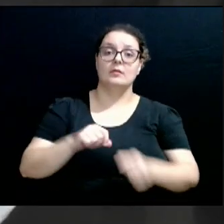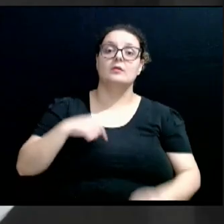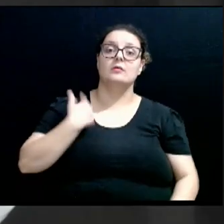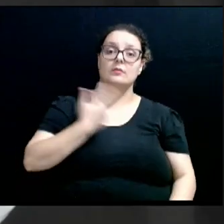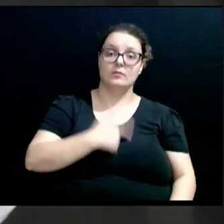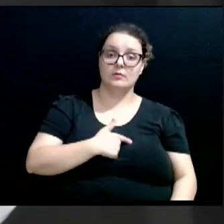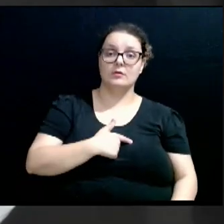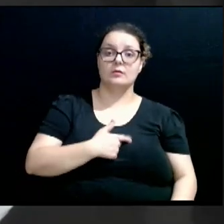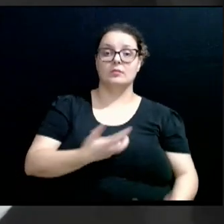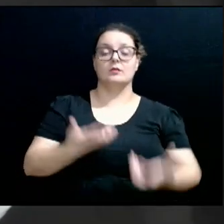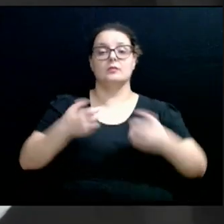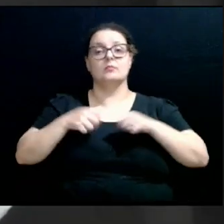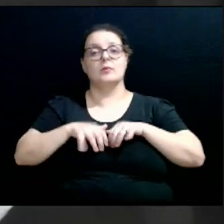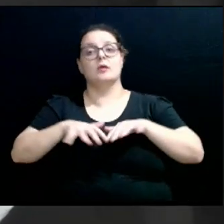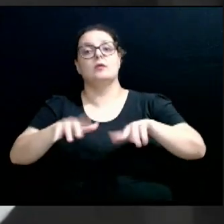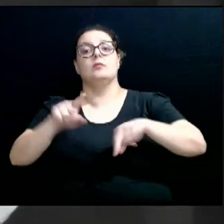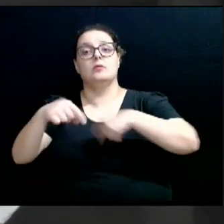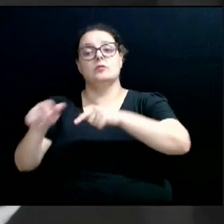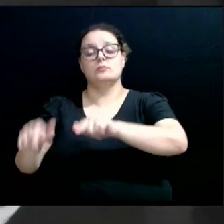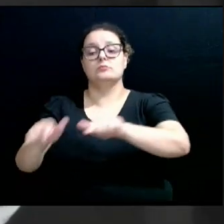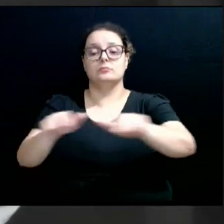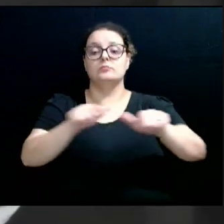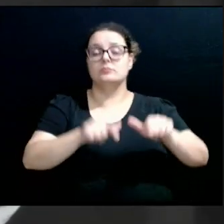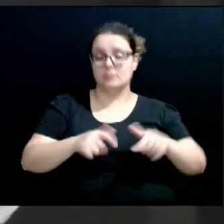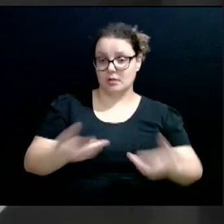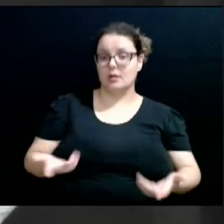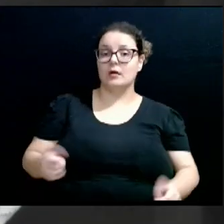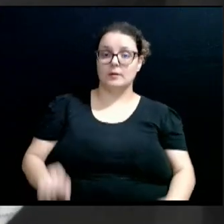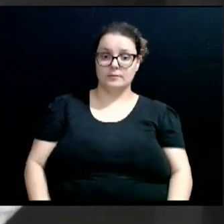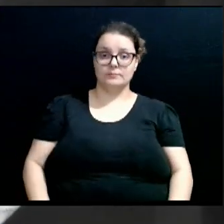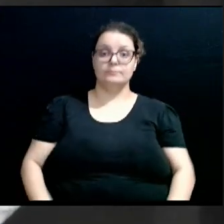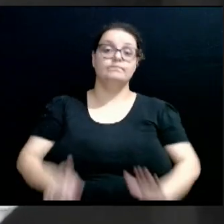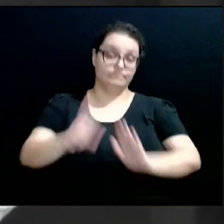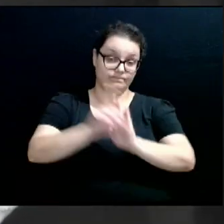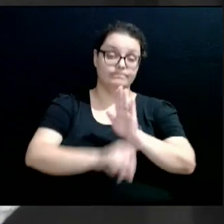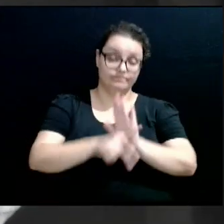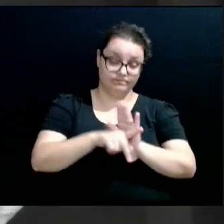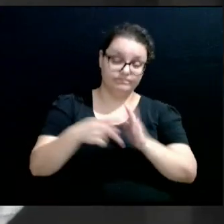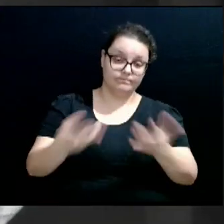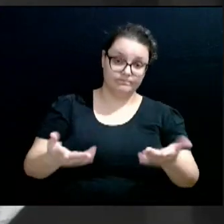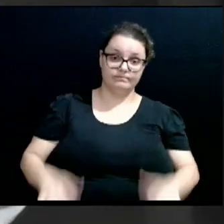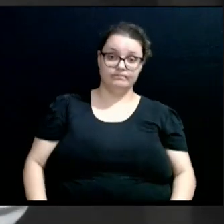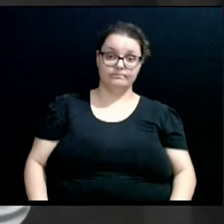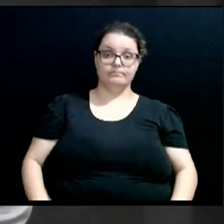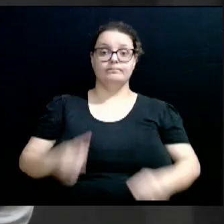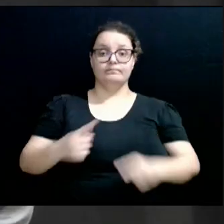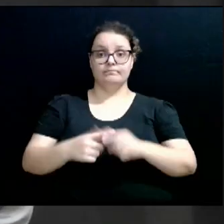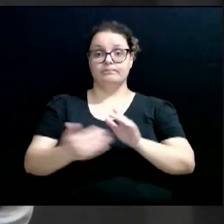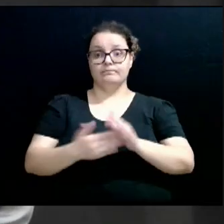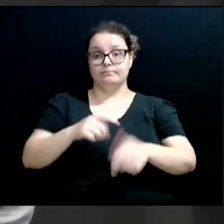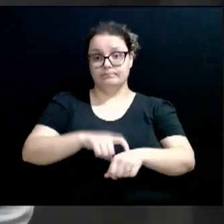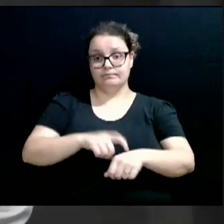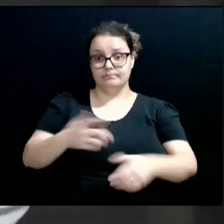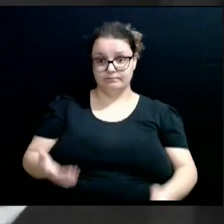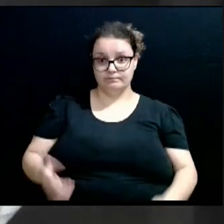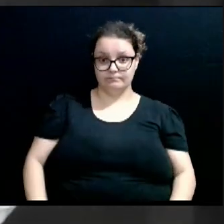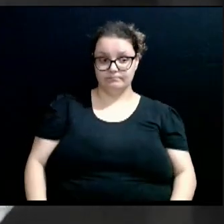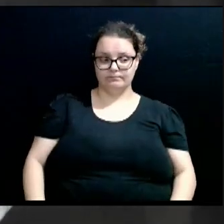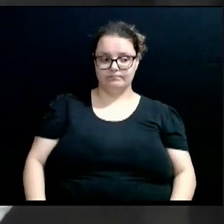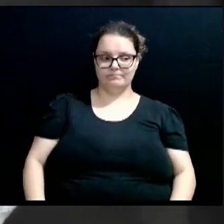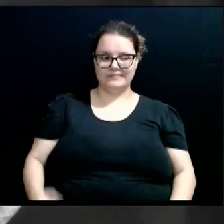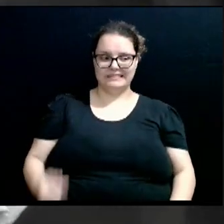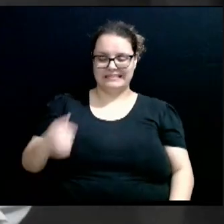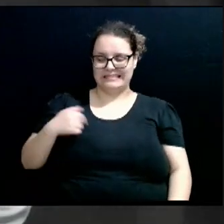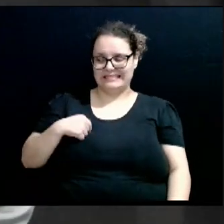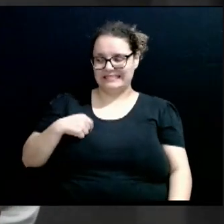outros espaços, né, de direito, né? Porque até então a gente ficava, será que eu posso? Hoje a gente